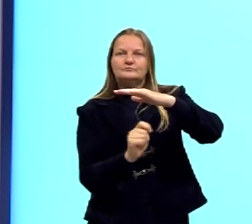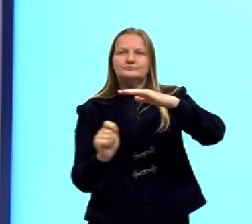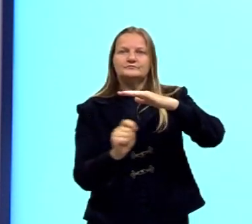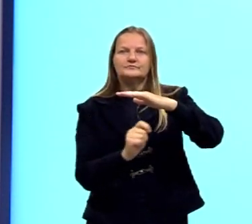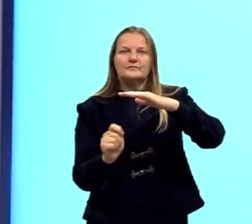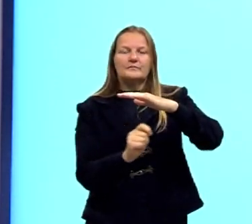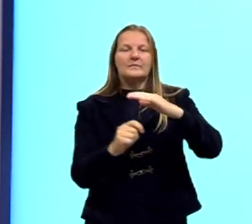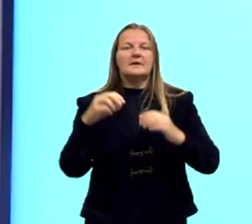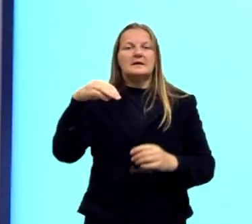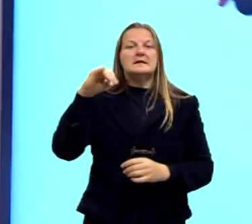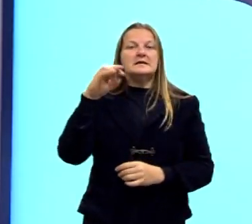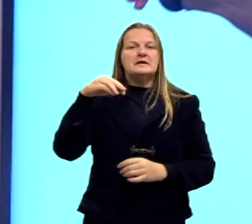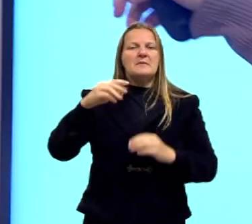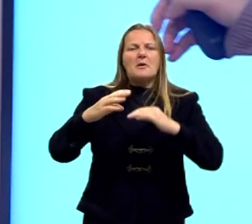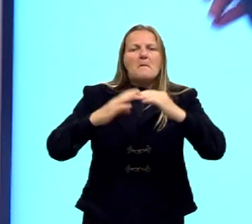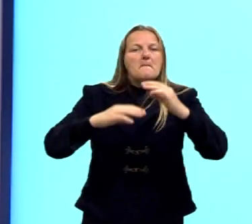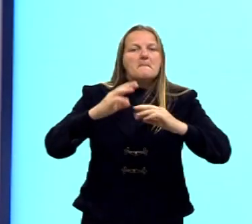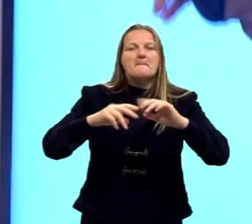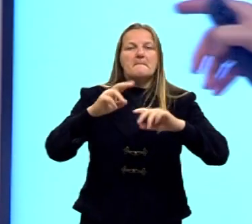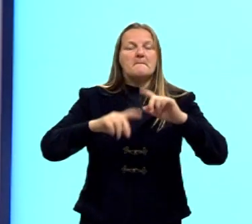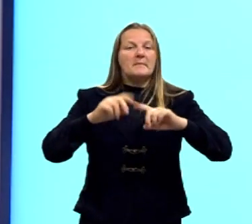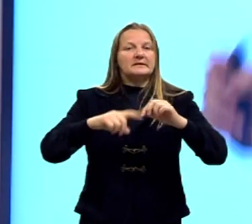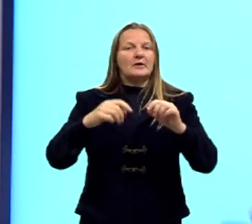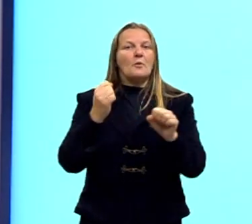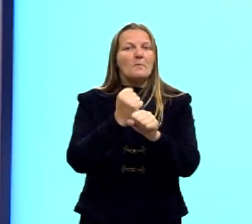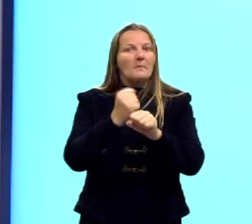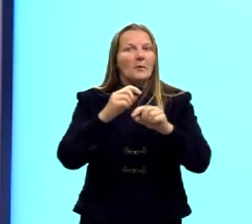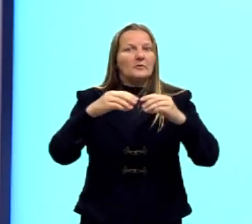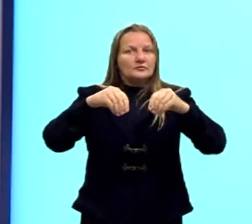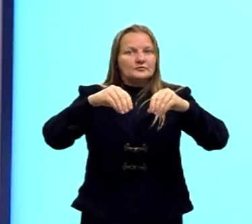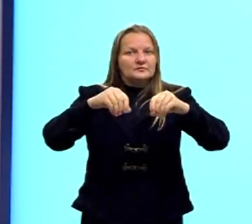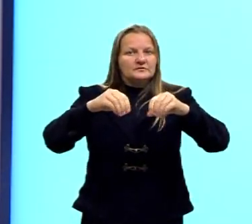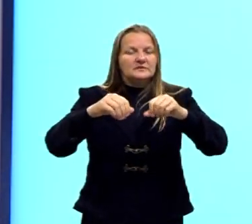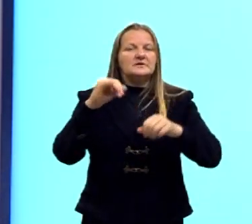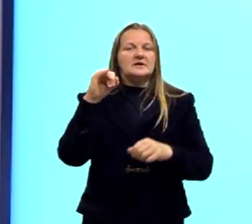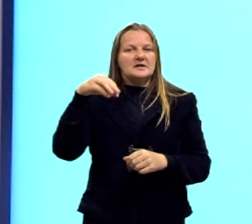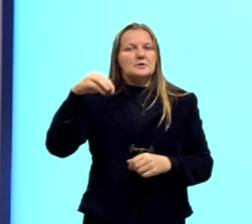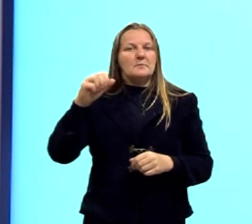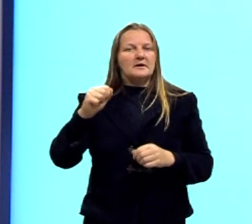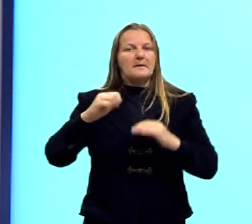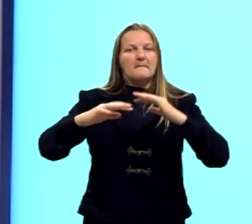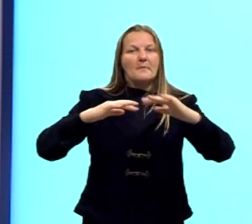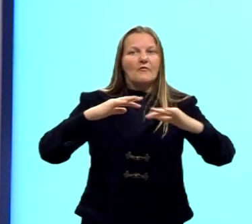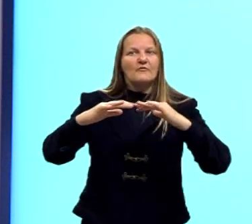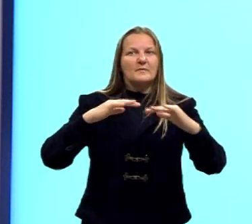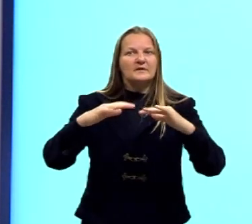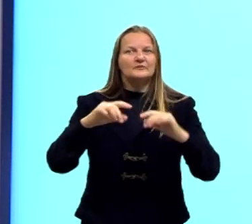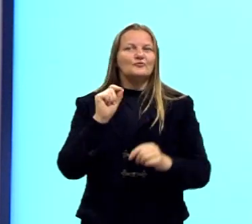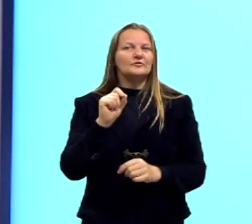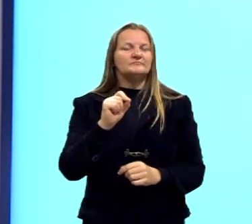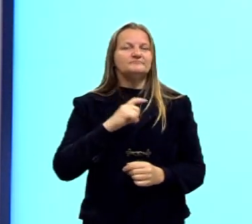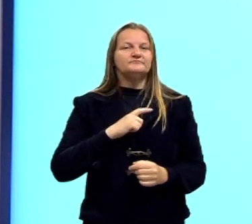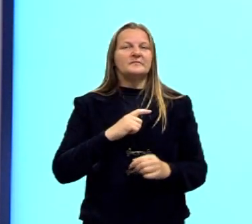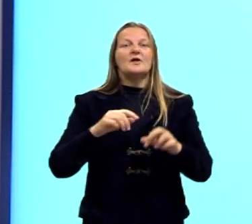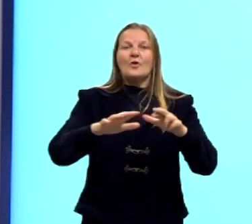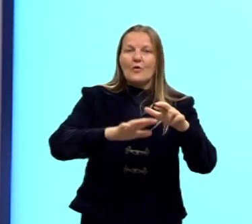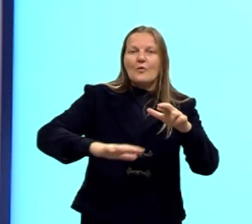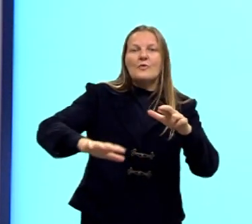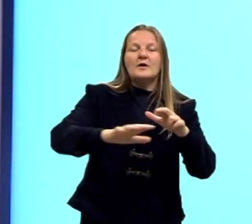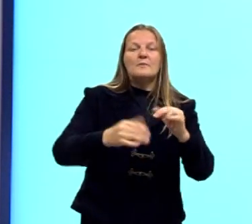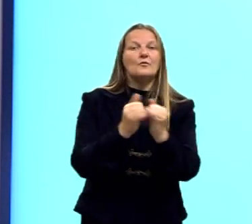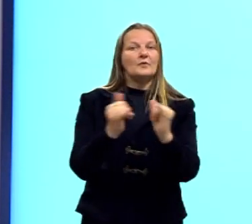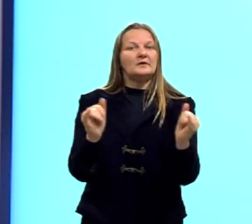Mimo algum material que tenha propriedades né Dilma e o movimento a gente vai ter o que um